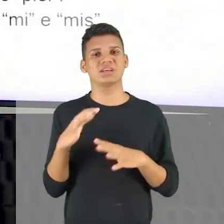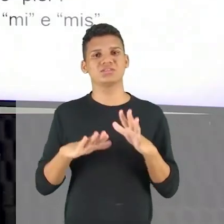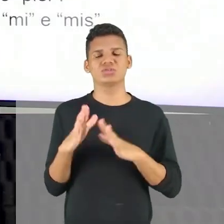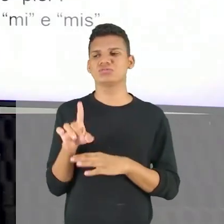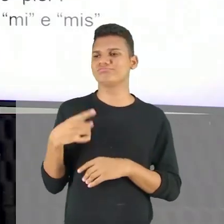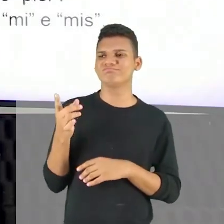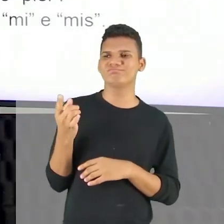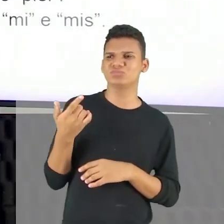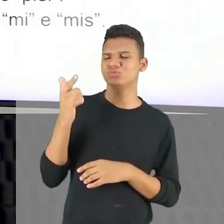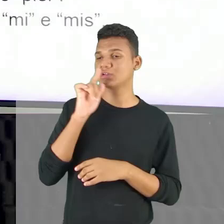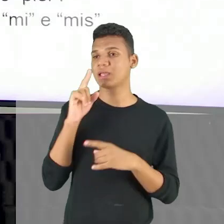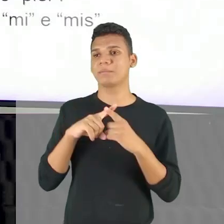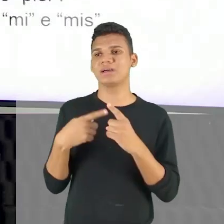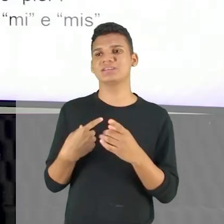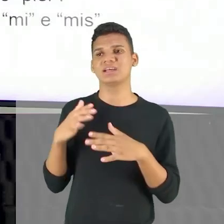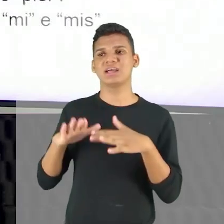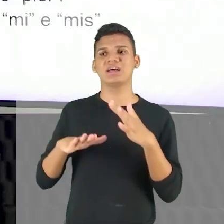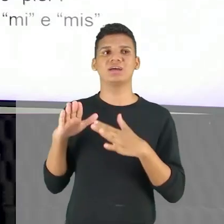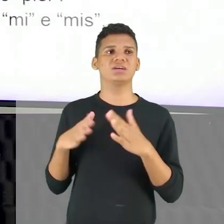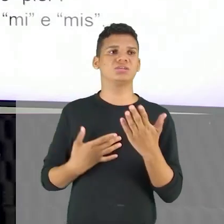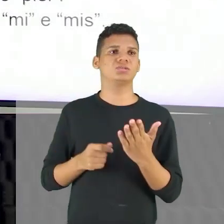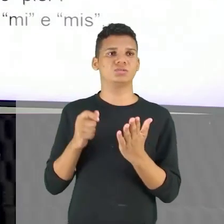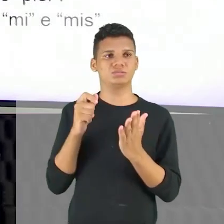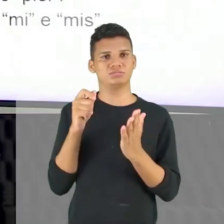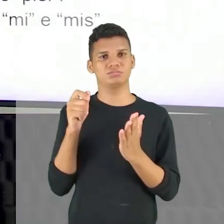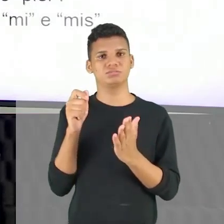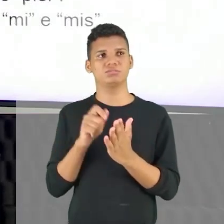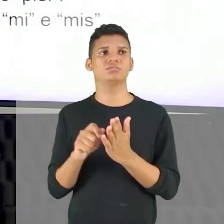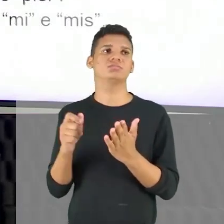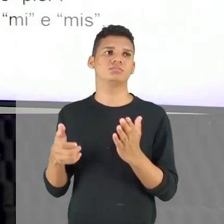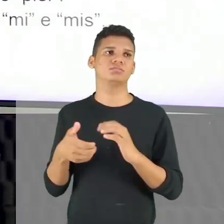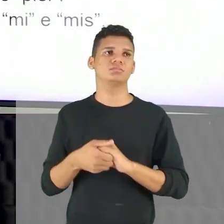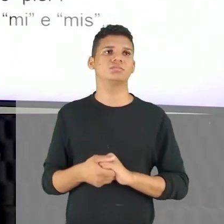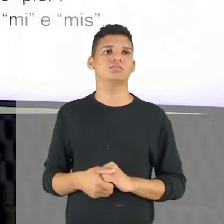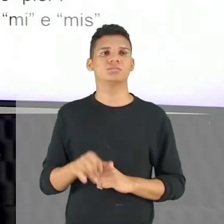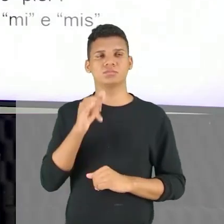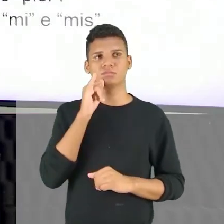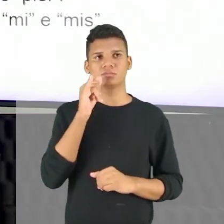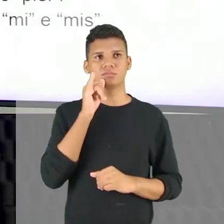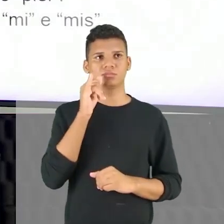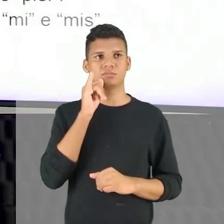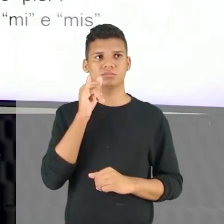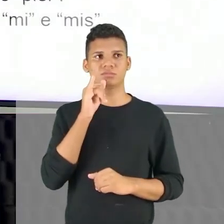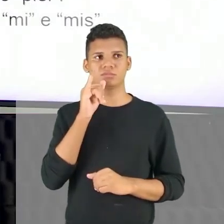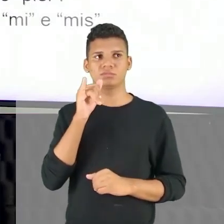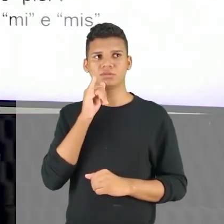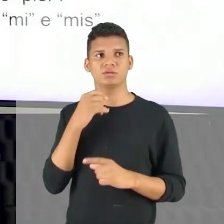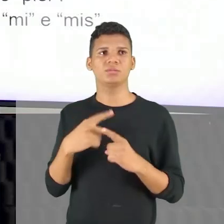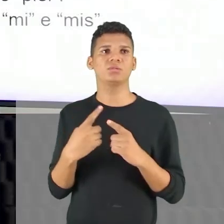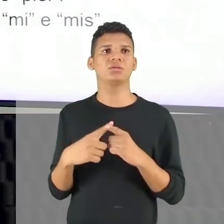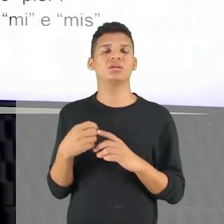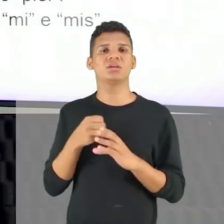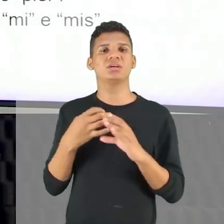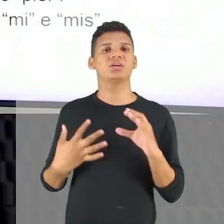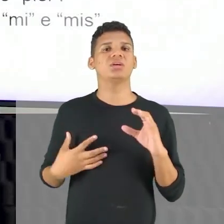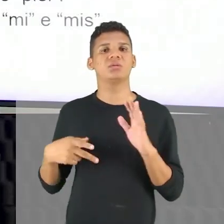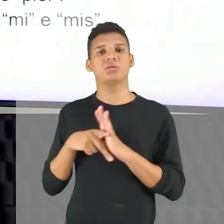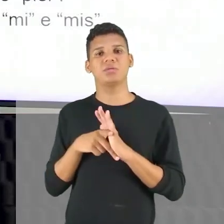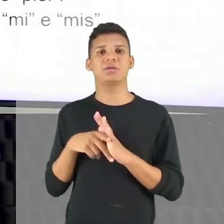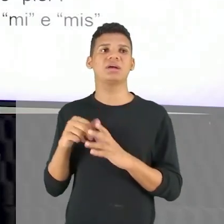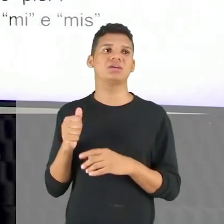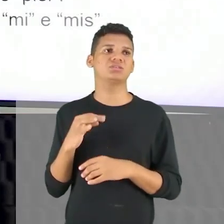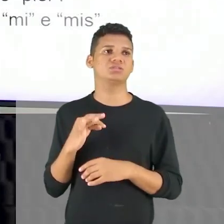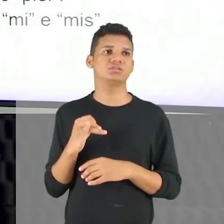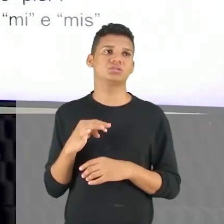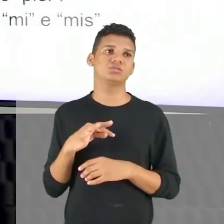você acaba marcando a alternativa que eles colocam como destrator. O que ele diz? Características e atitude. Por uma característica, né,